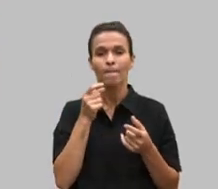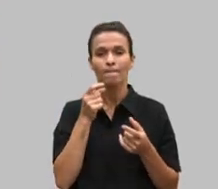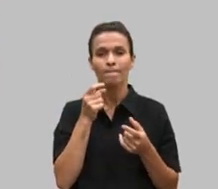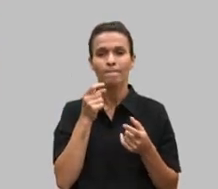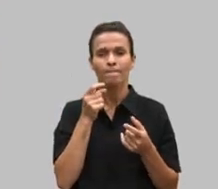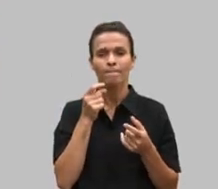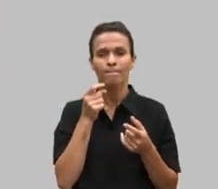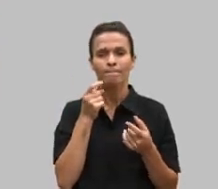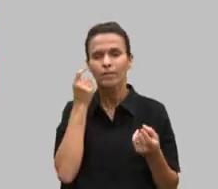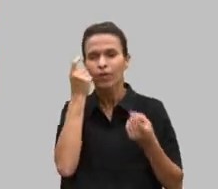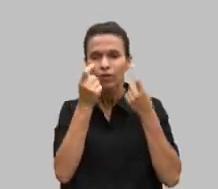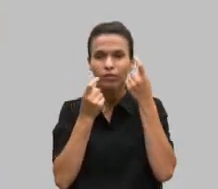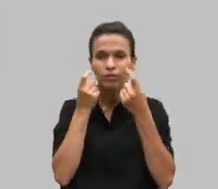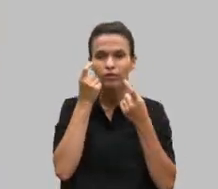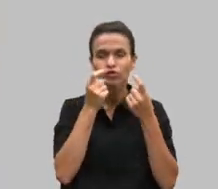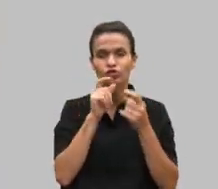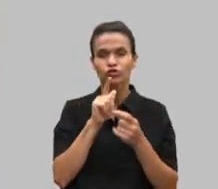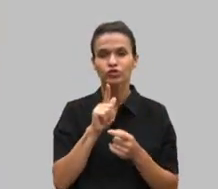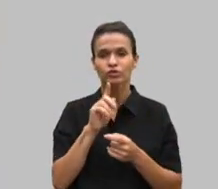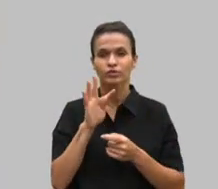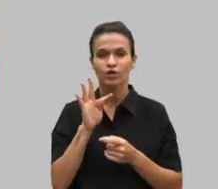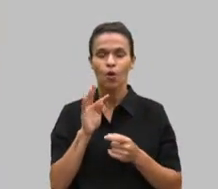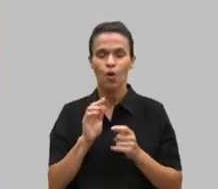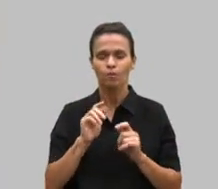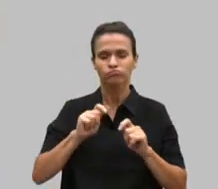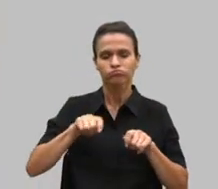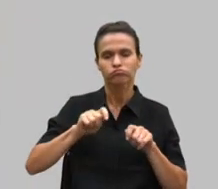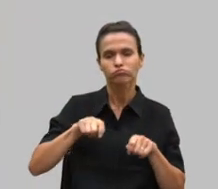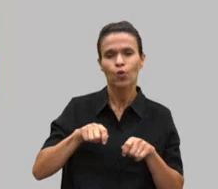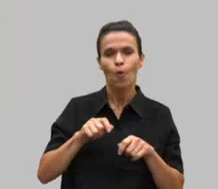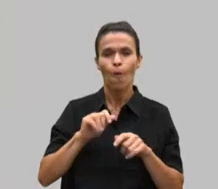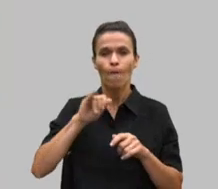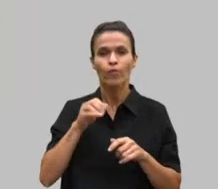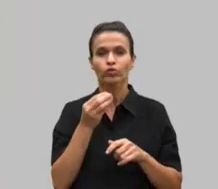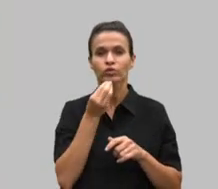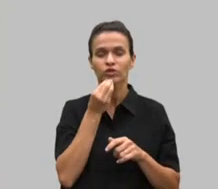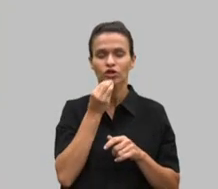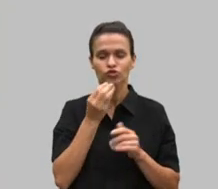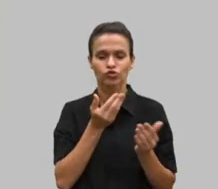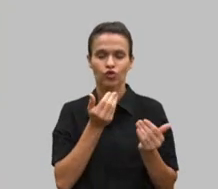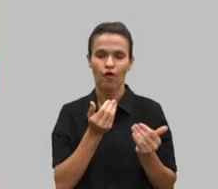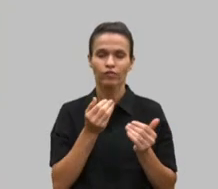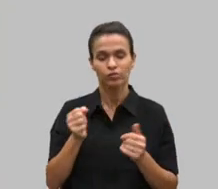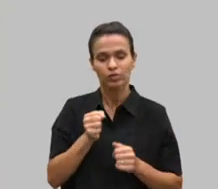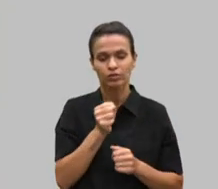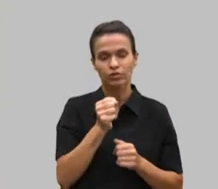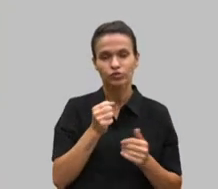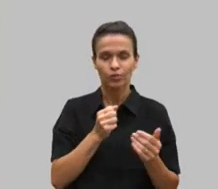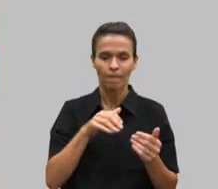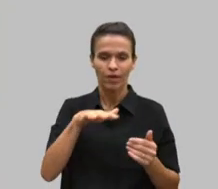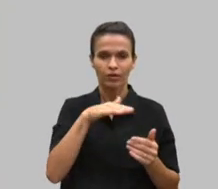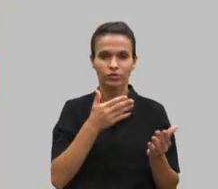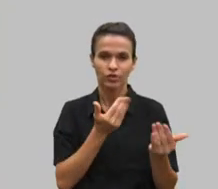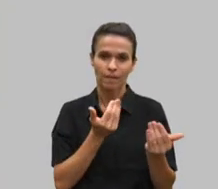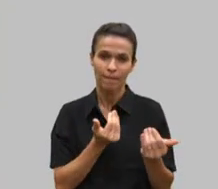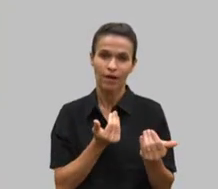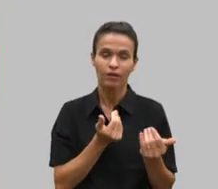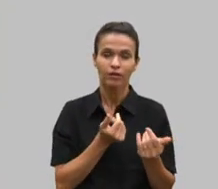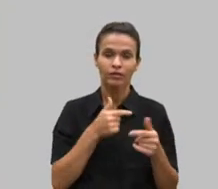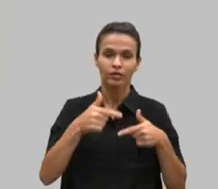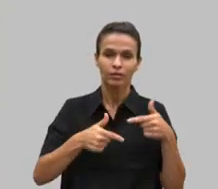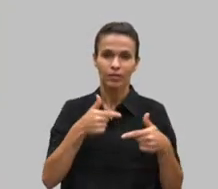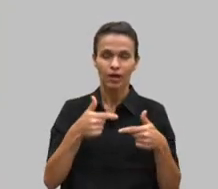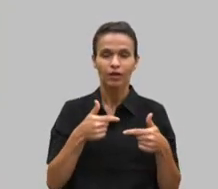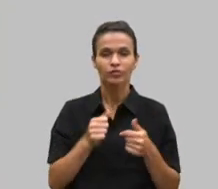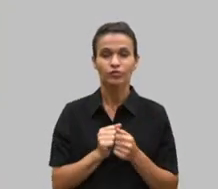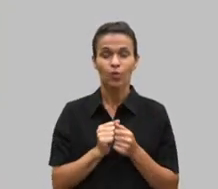em capacitar e da oportunidades aos jovens ingressantes no mercado de trabalho muito obrigado a todos pela confiança e a todos